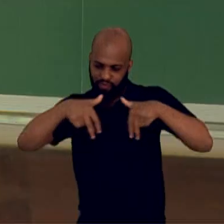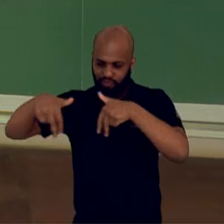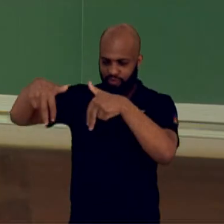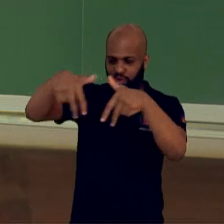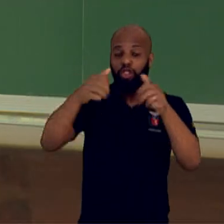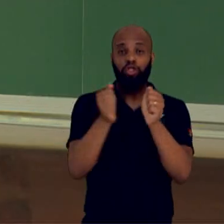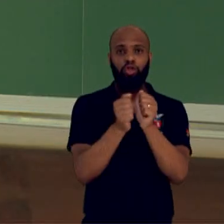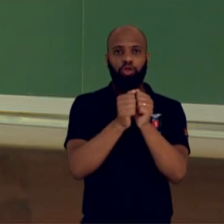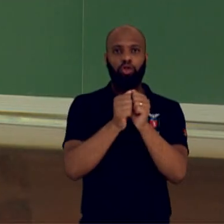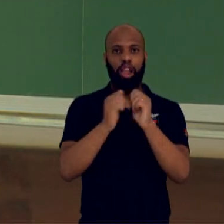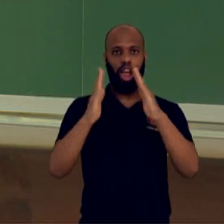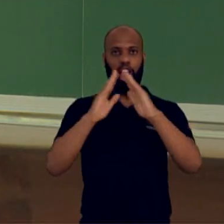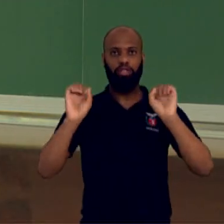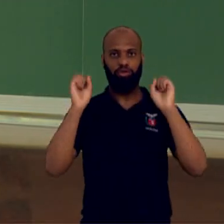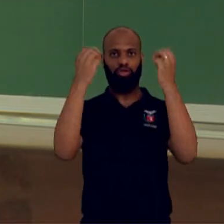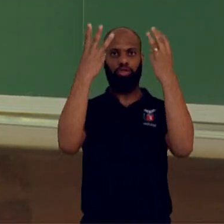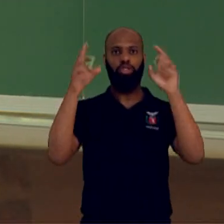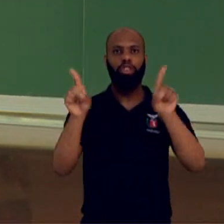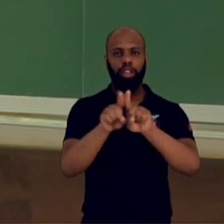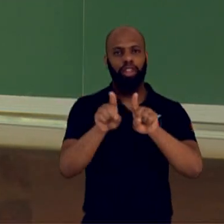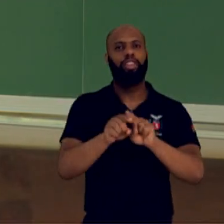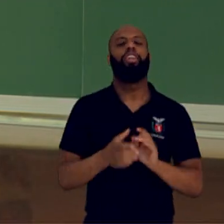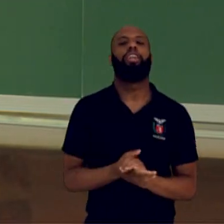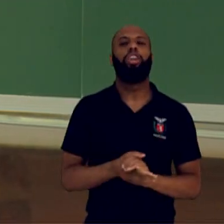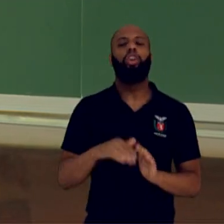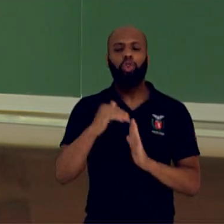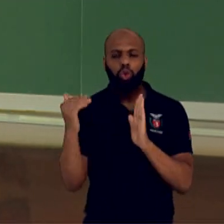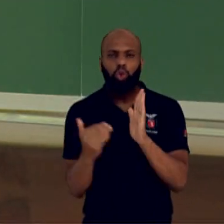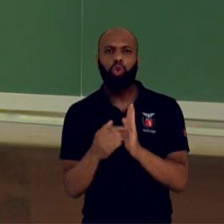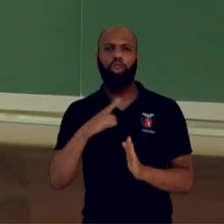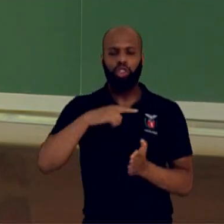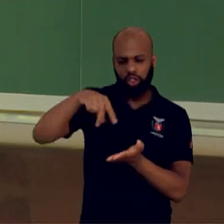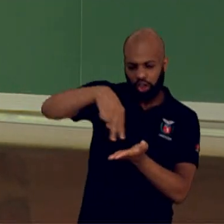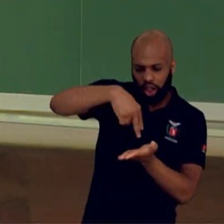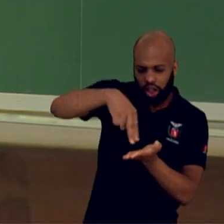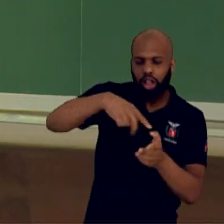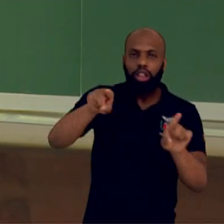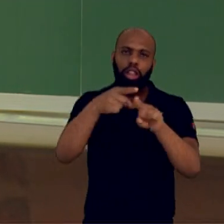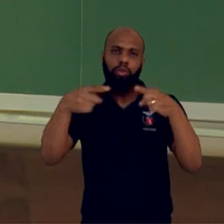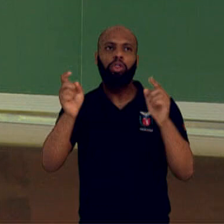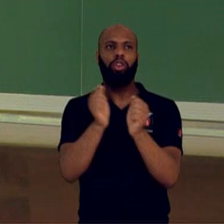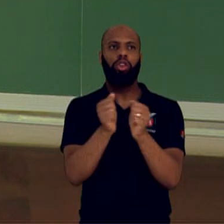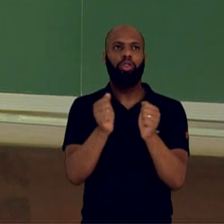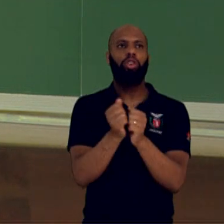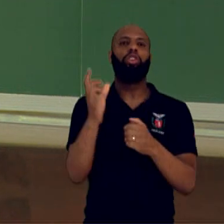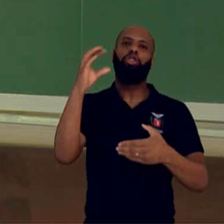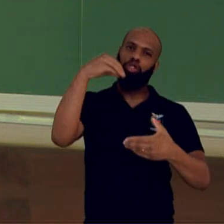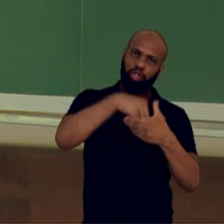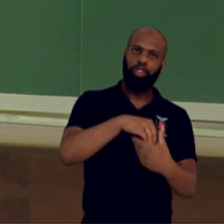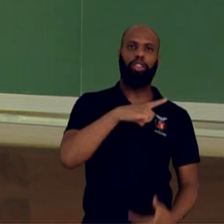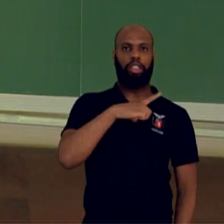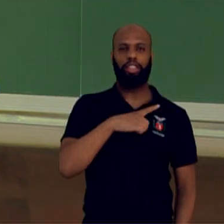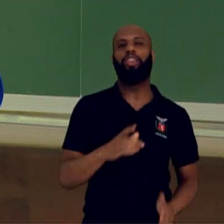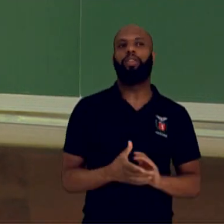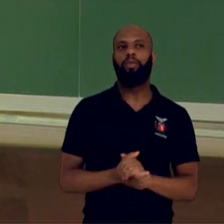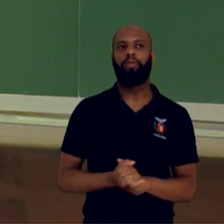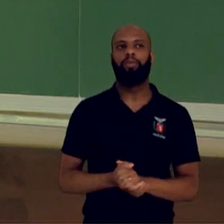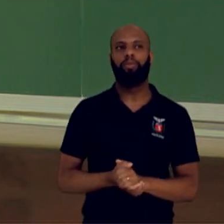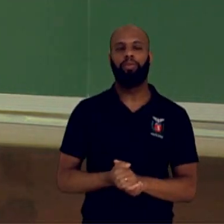de show, em tudo que tinha e que envolvia aí dança e música, estava dentro,